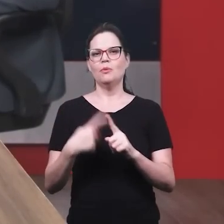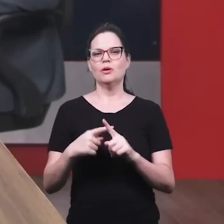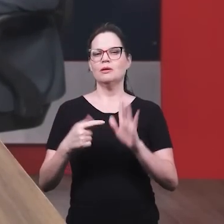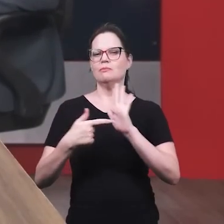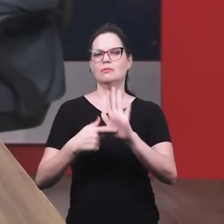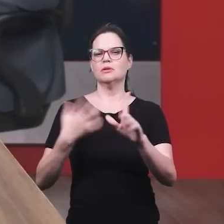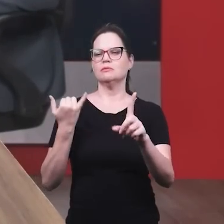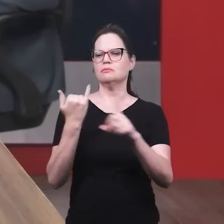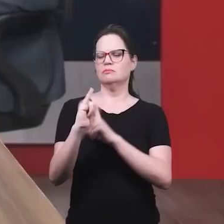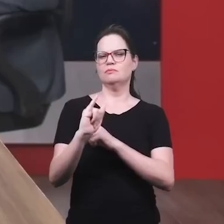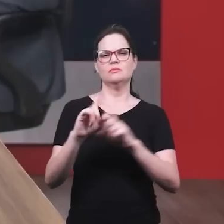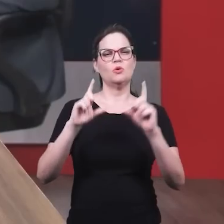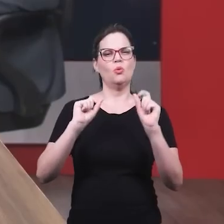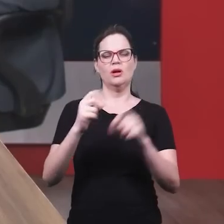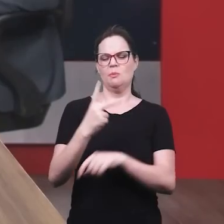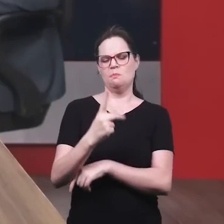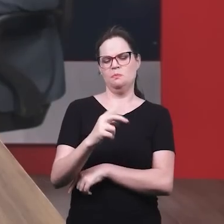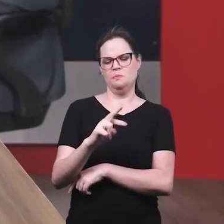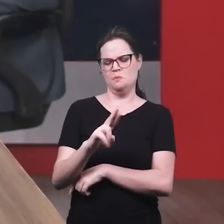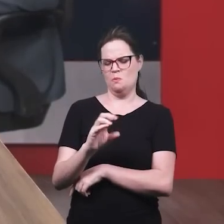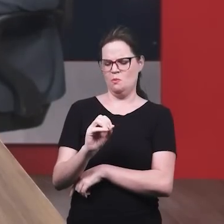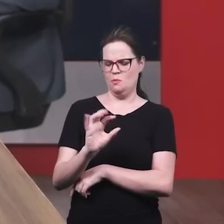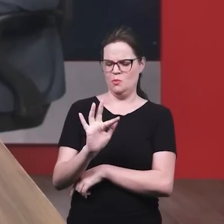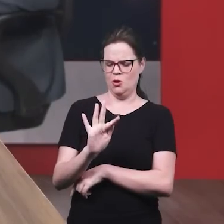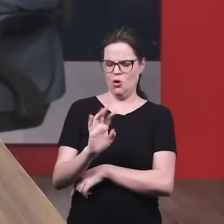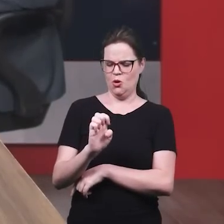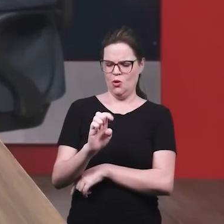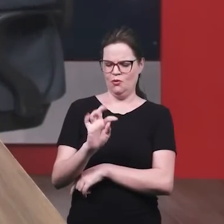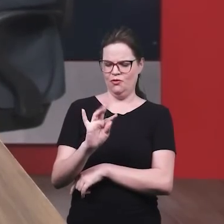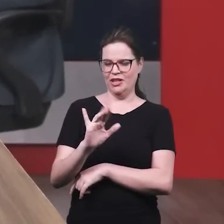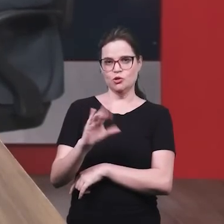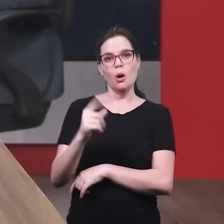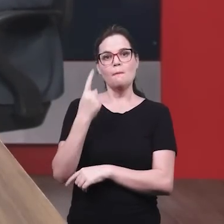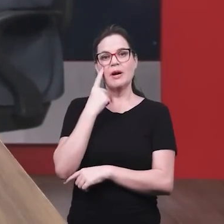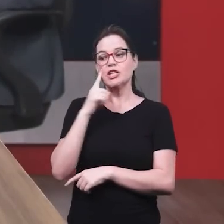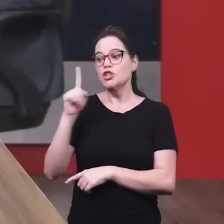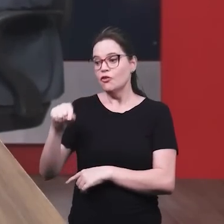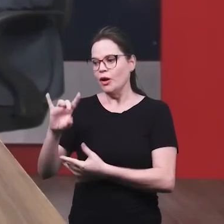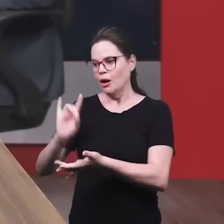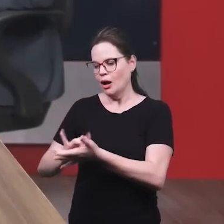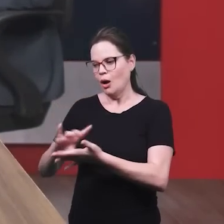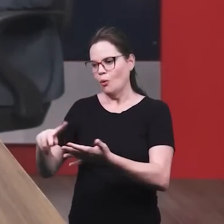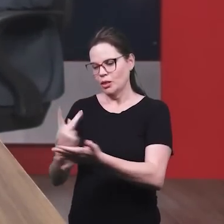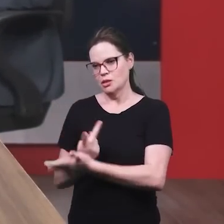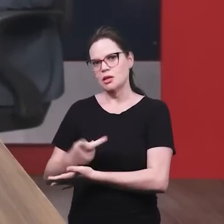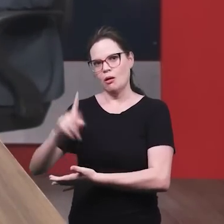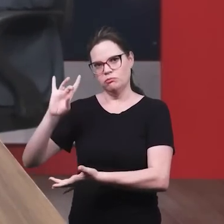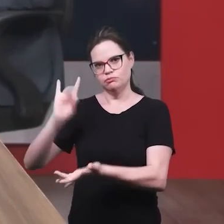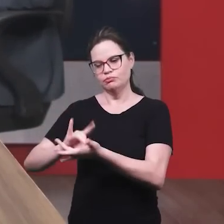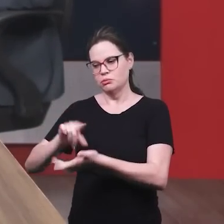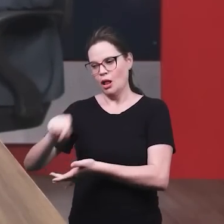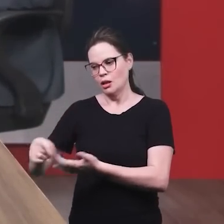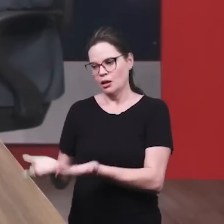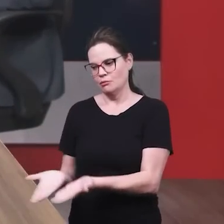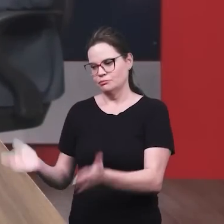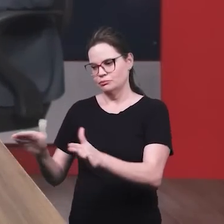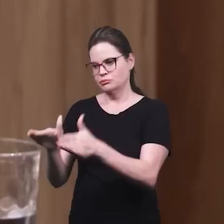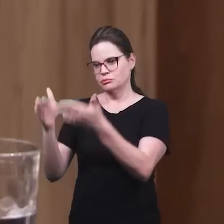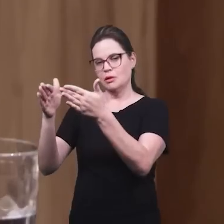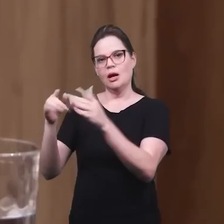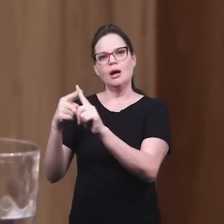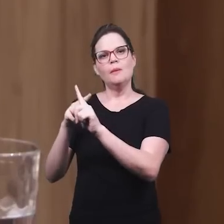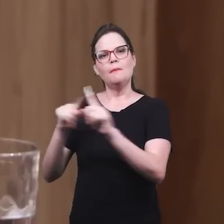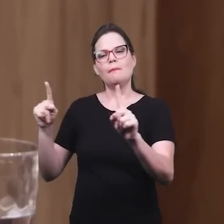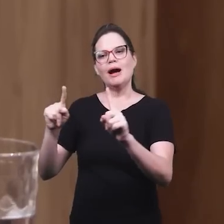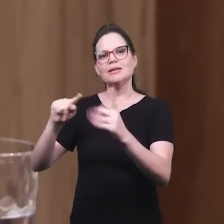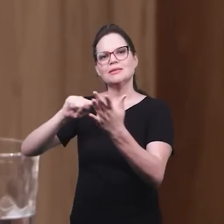profético. O que é profético nisso? É que a figura ali é física, é uma descrição física, mas ela mostra profeticamente o